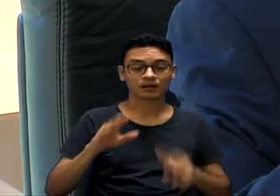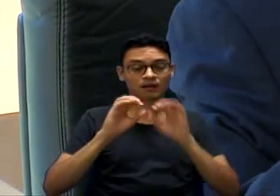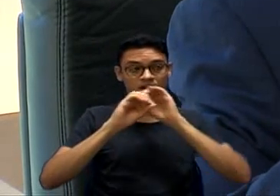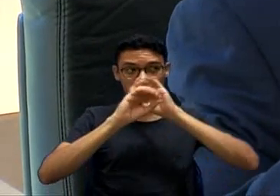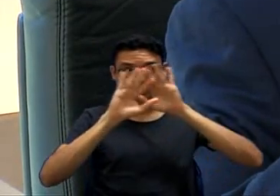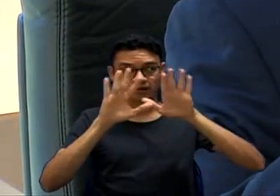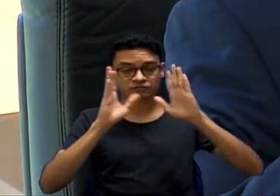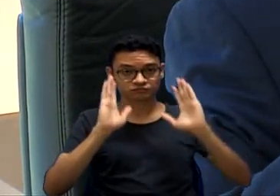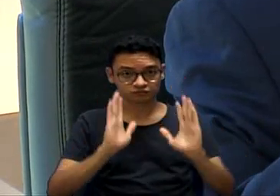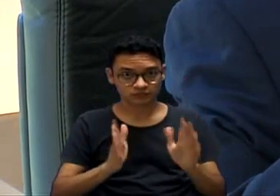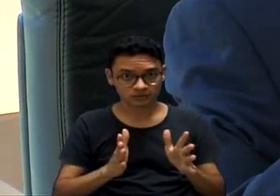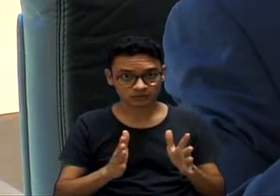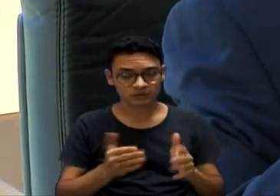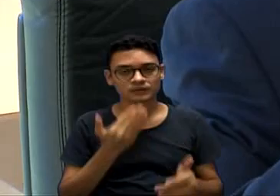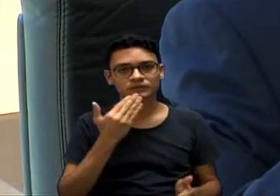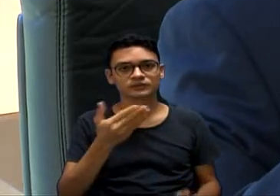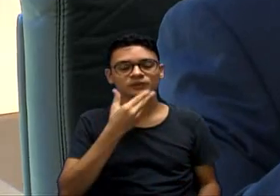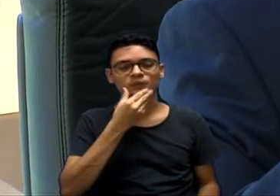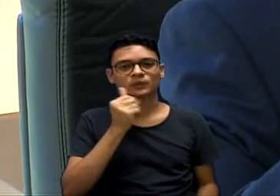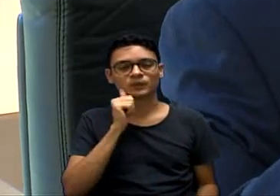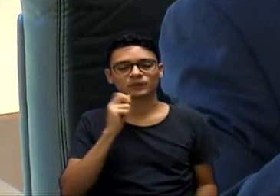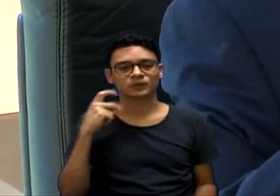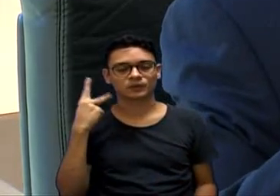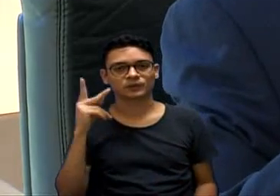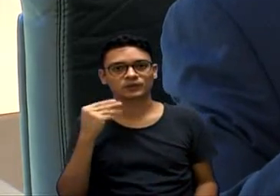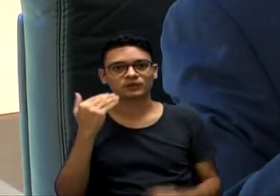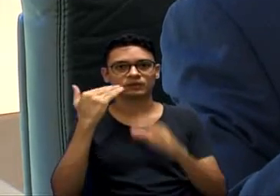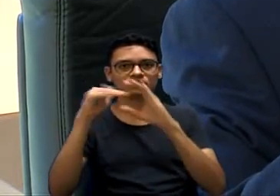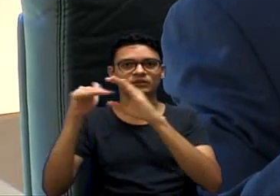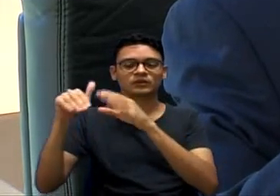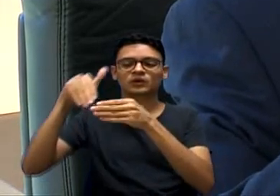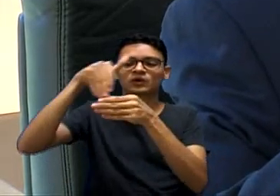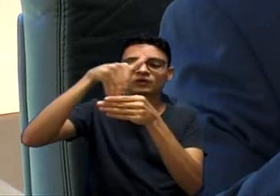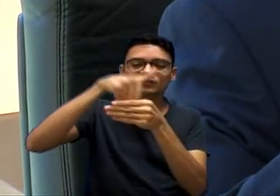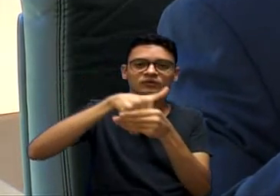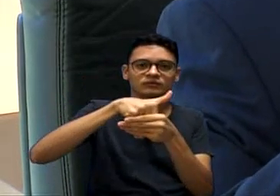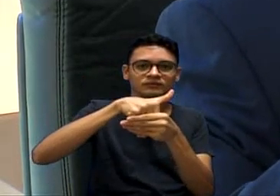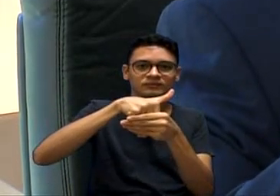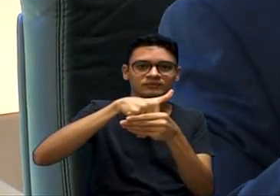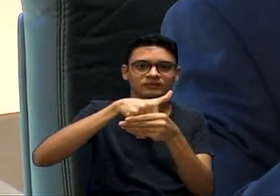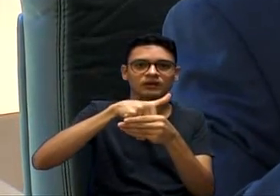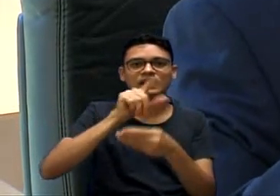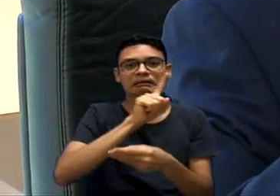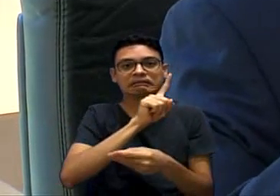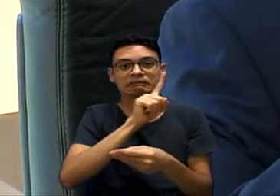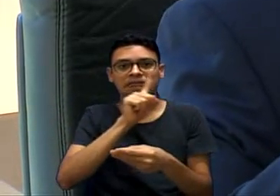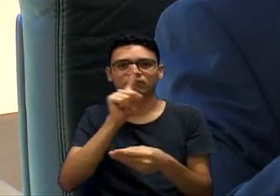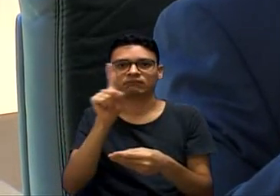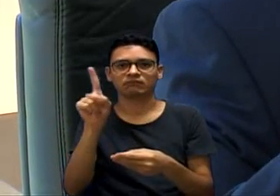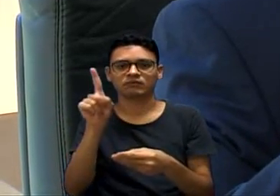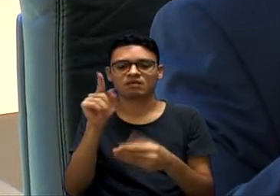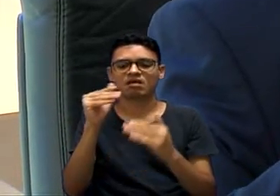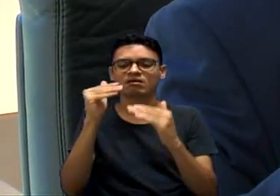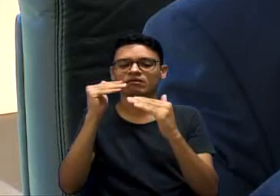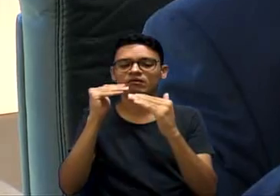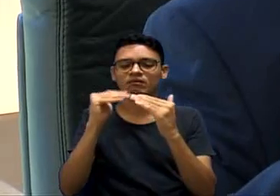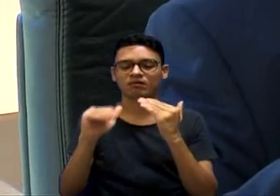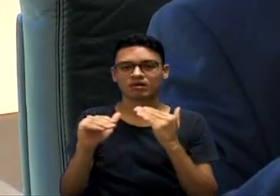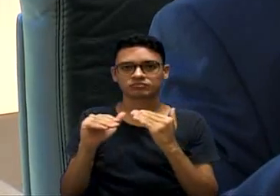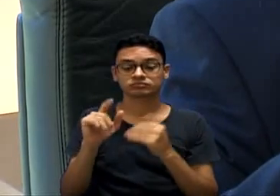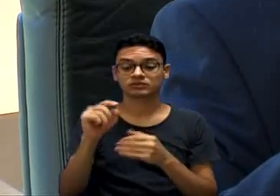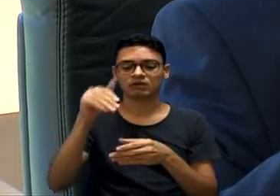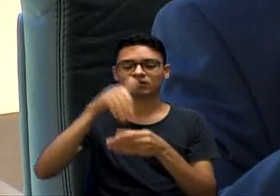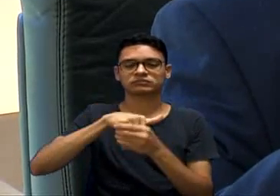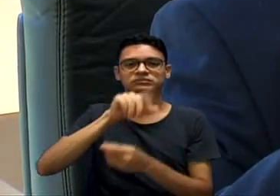esclarecimento, encaminho as senhoras vereadoras e vereadores que votem não, né, derrubando